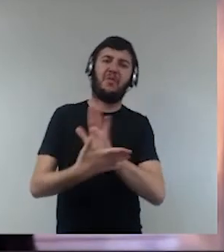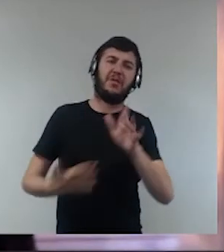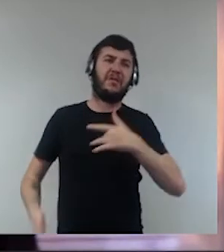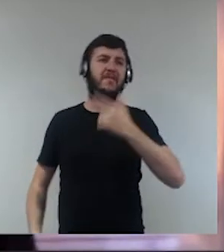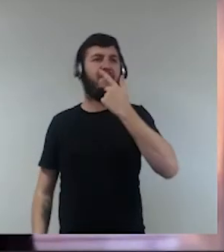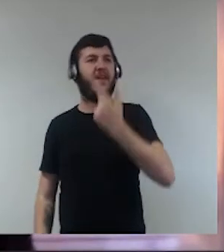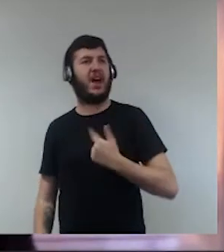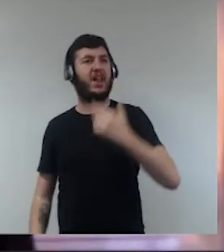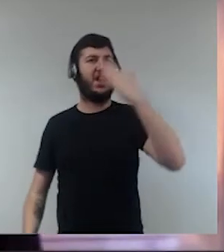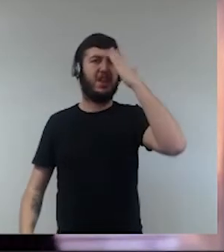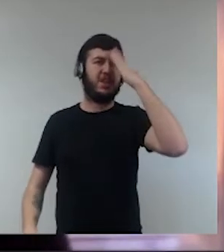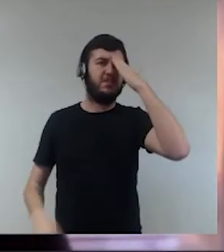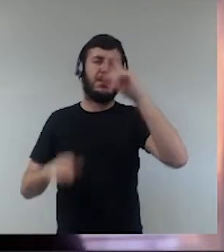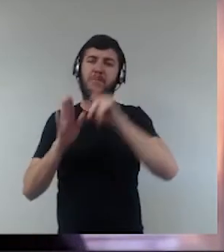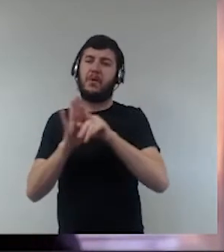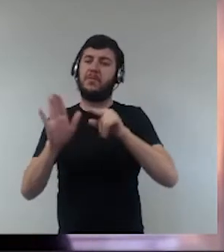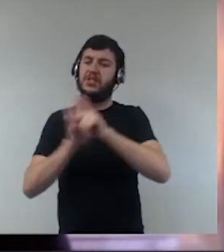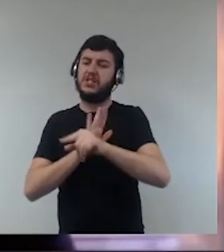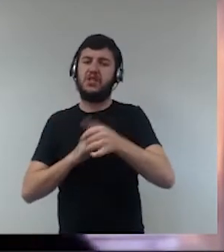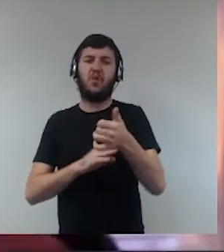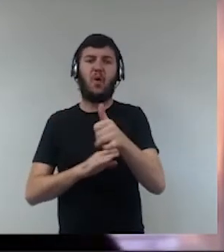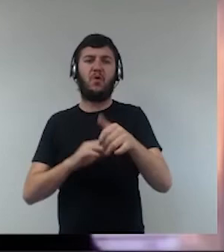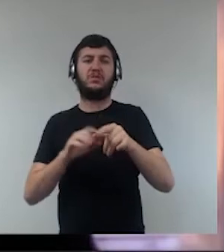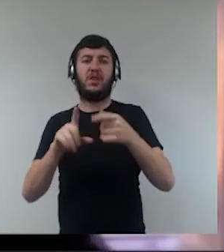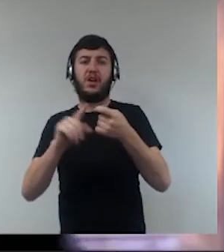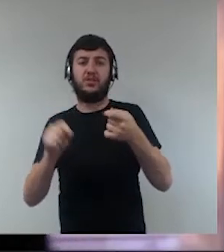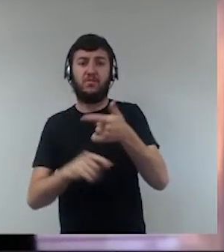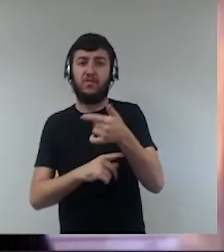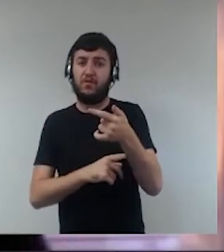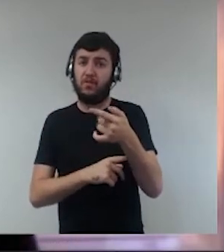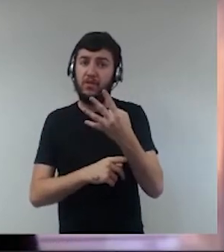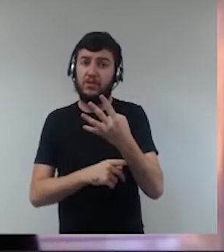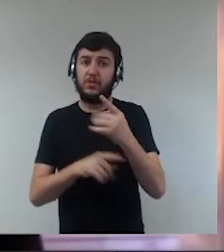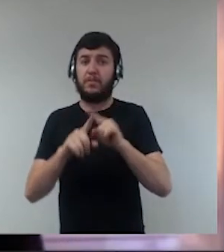do inciso 11 do artigo 24, mas nós temos que